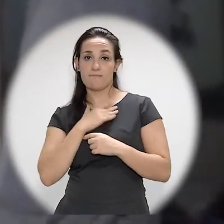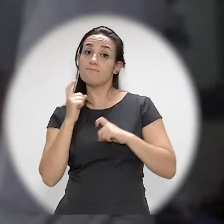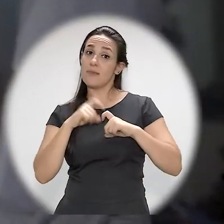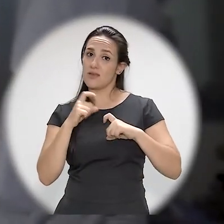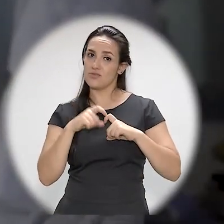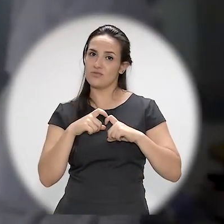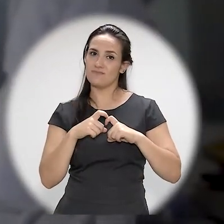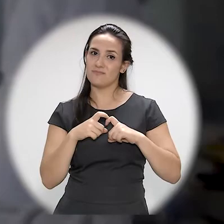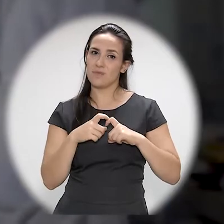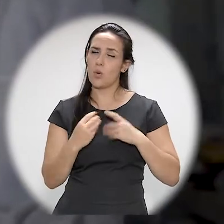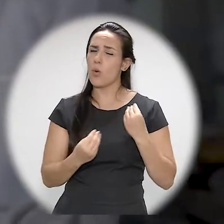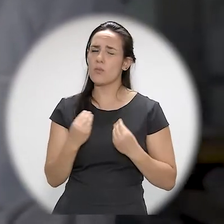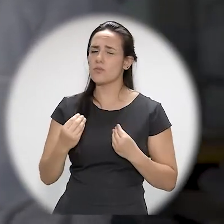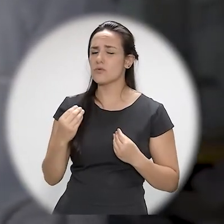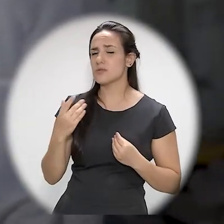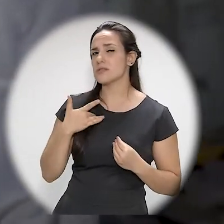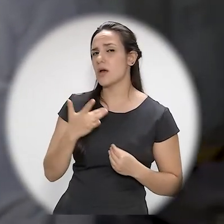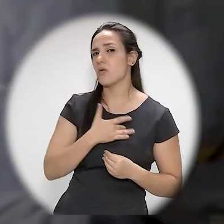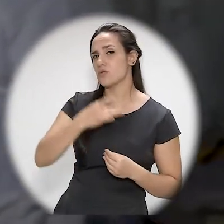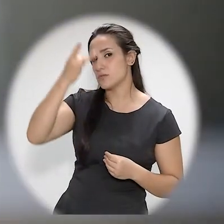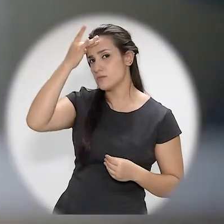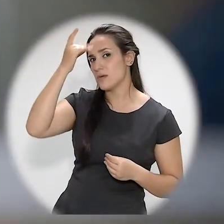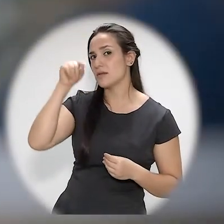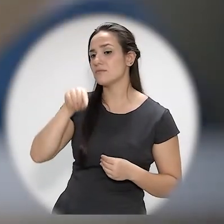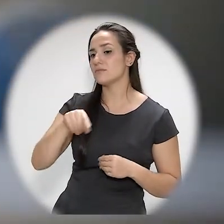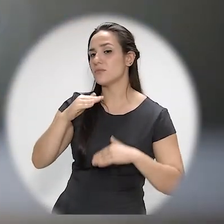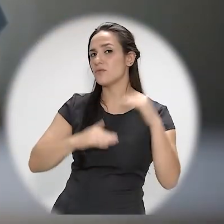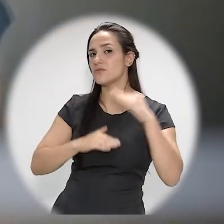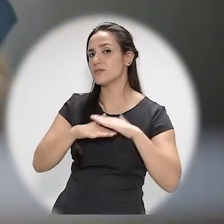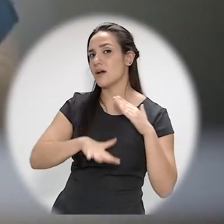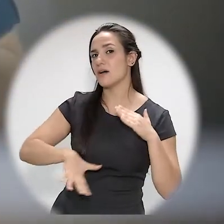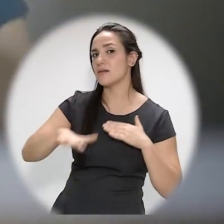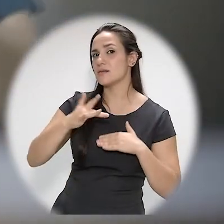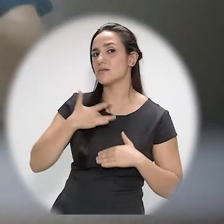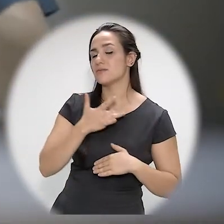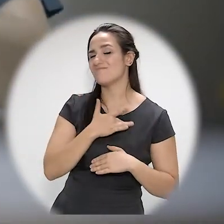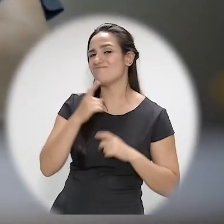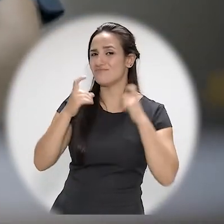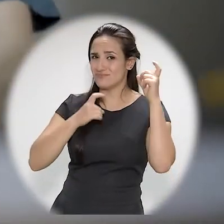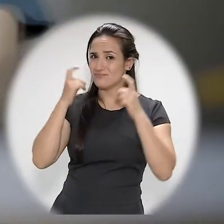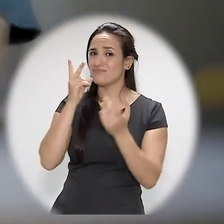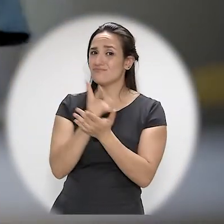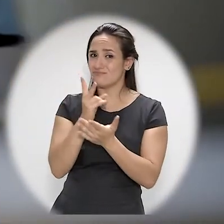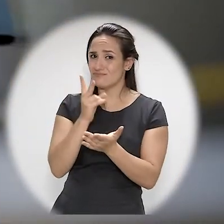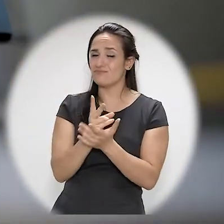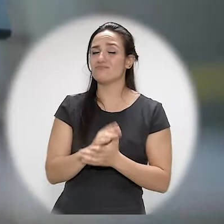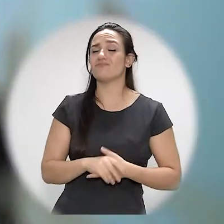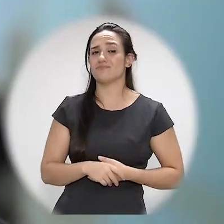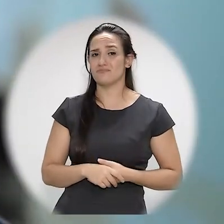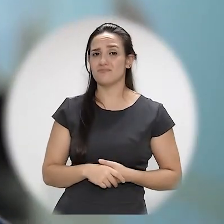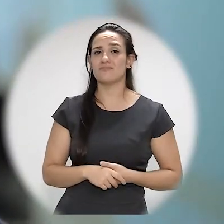dos profissionais da linha de frente em hospitais de todo o país tem sido uma preocupação constante.